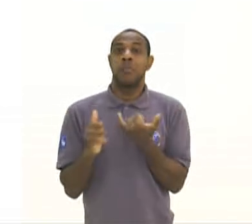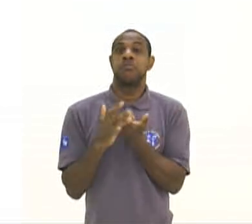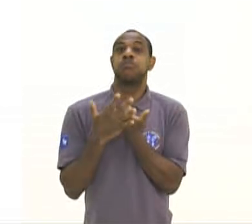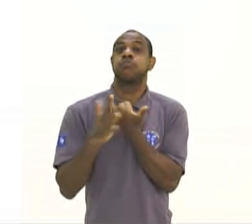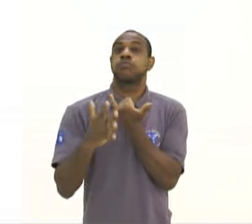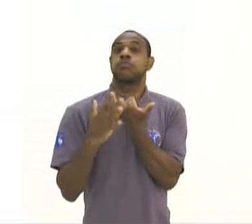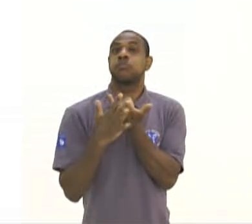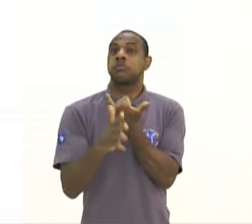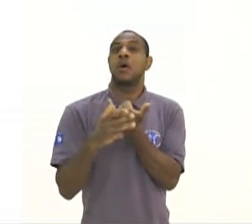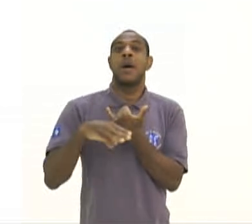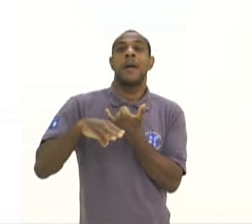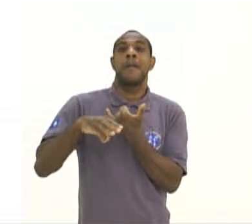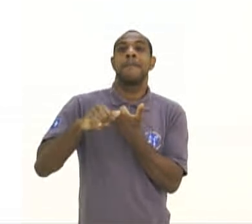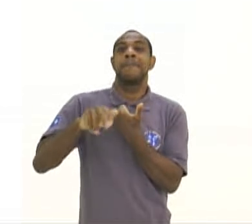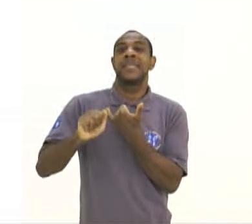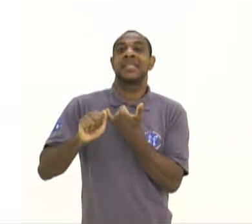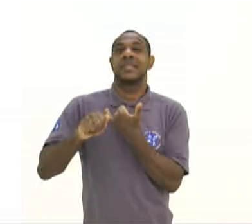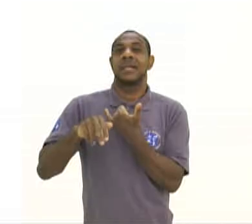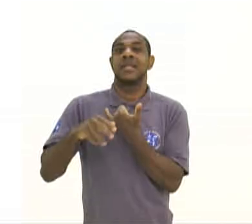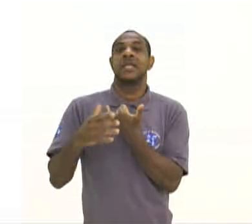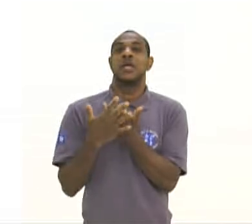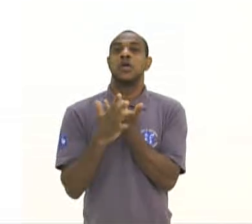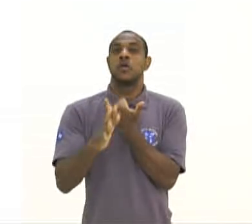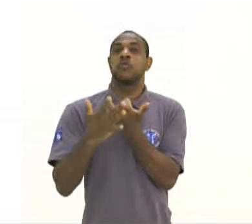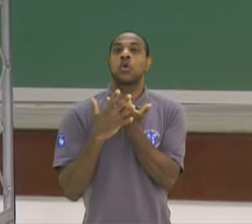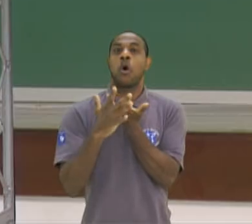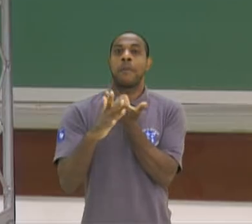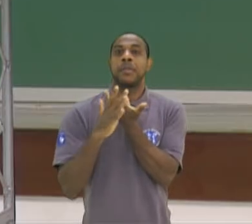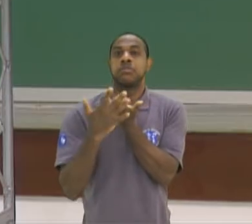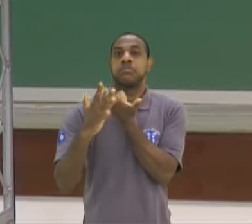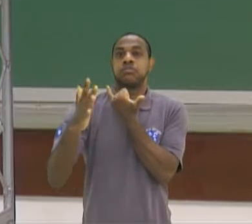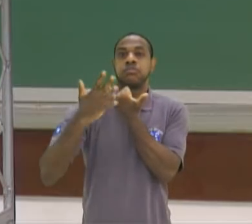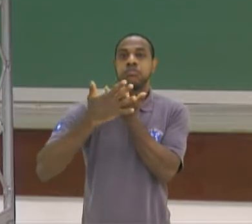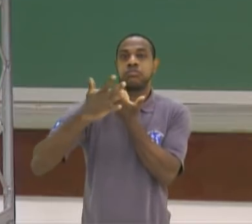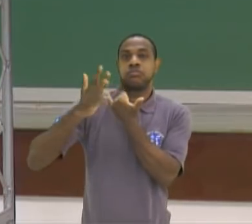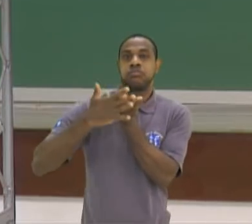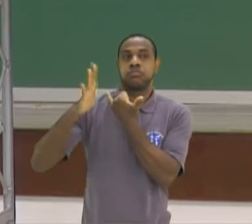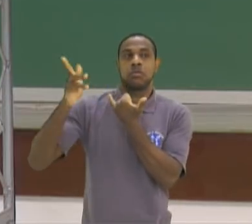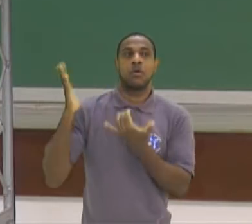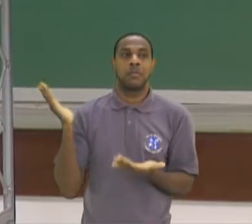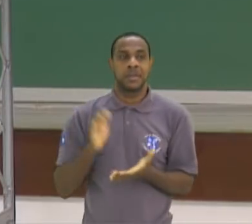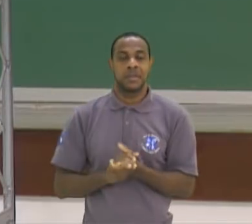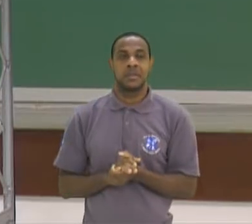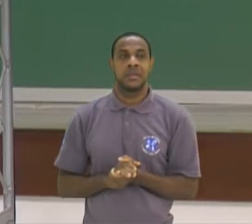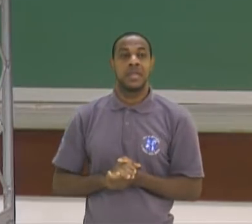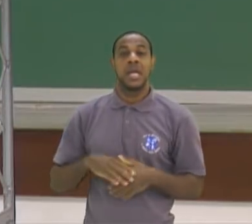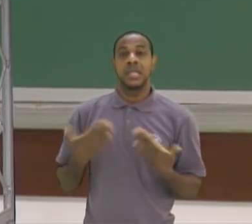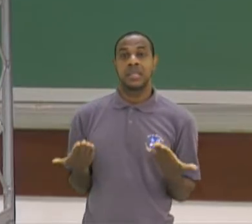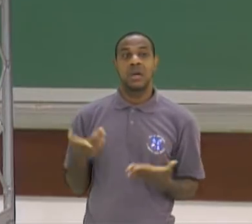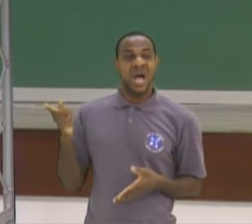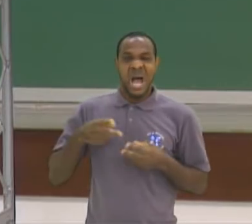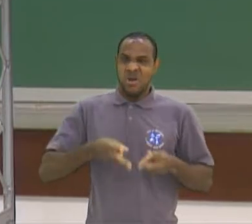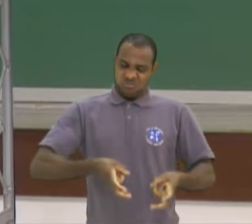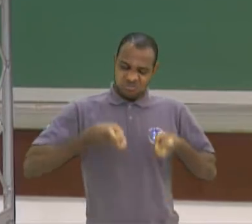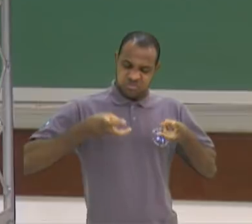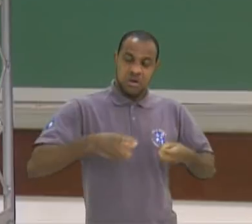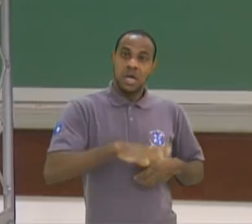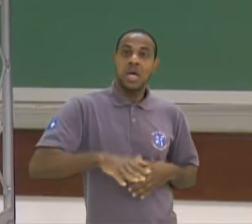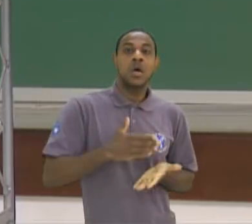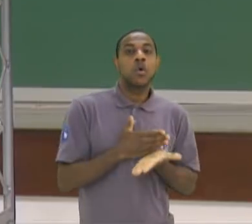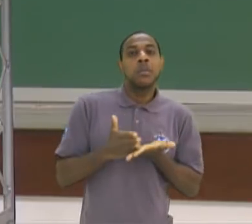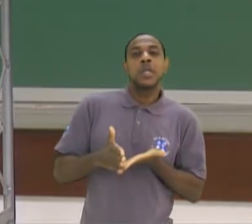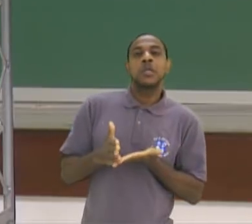aberto do mundo. A maior. Como assim? Informações sobre ela. A exploração dela iniciou